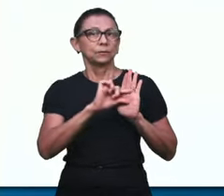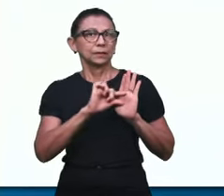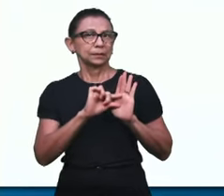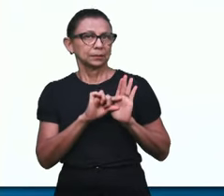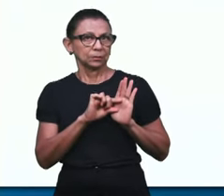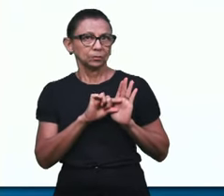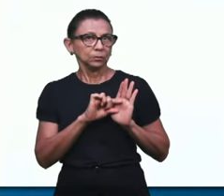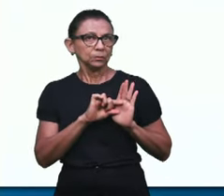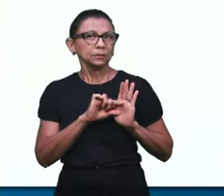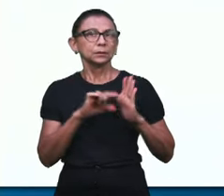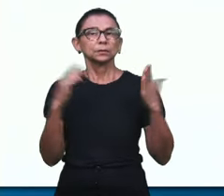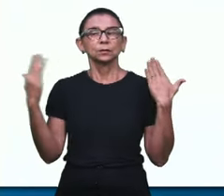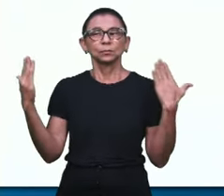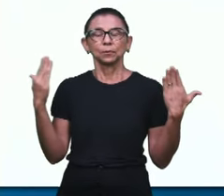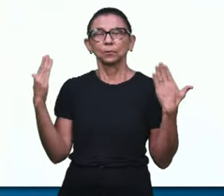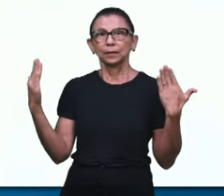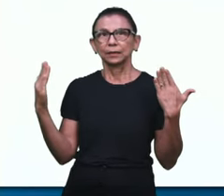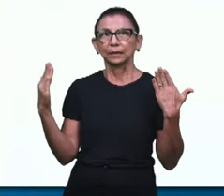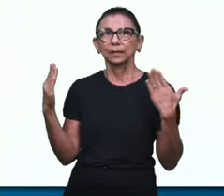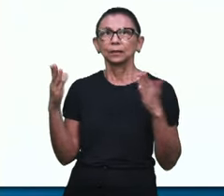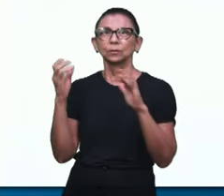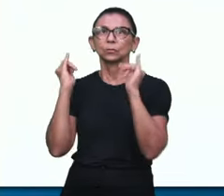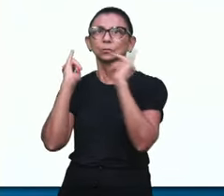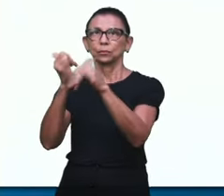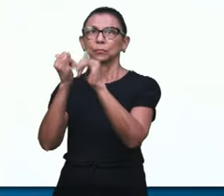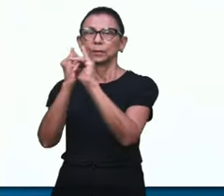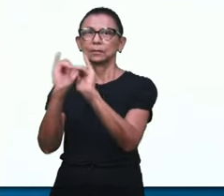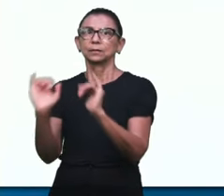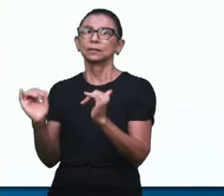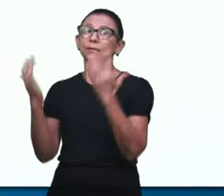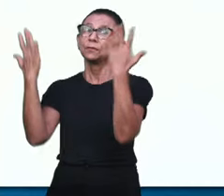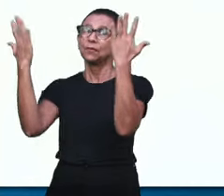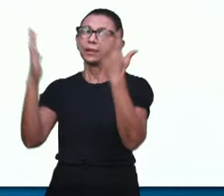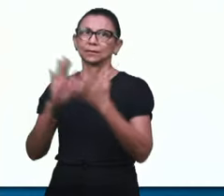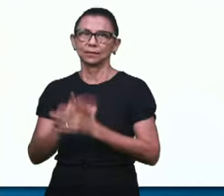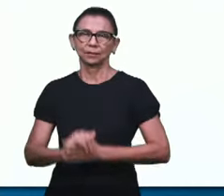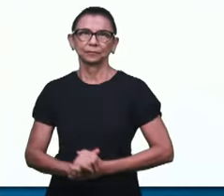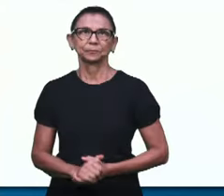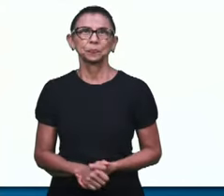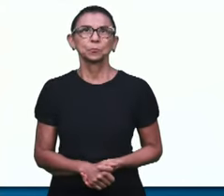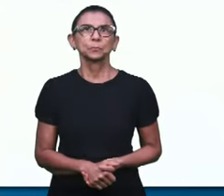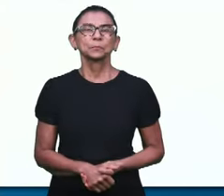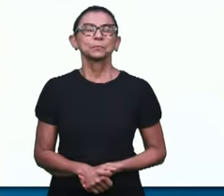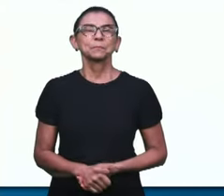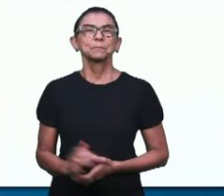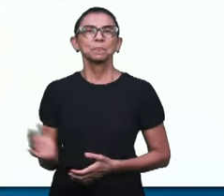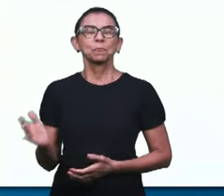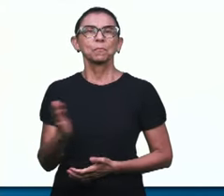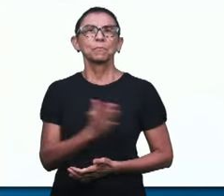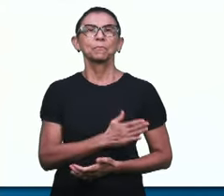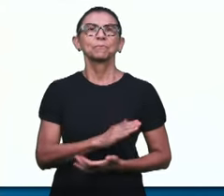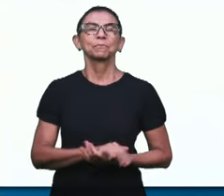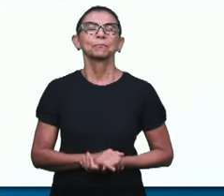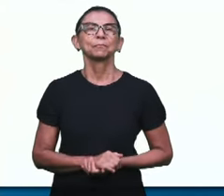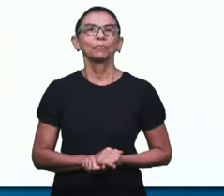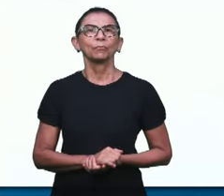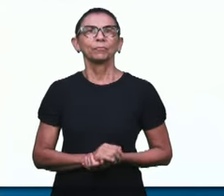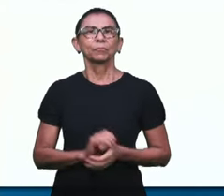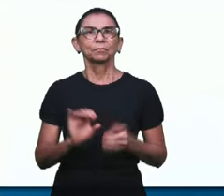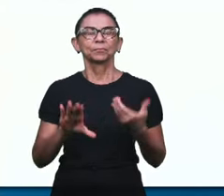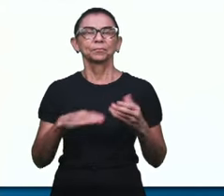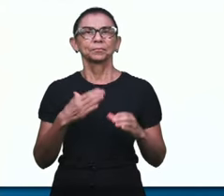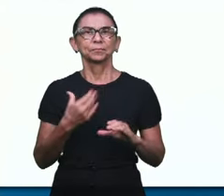e Festas 3, tá? Tá fácil, só tem que ler. Vamos lá? Segunda pergunta. Lendo o livro de Cantares, capítulo